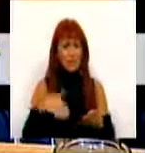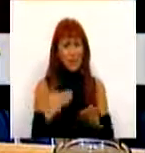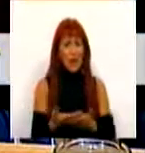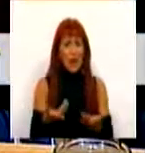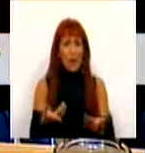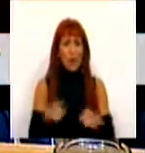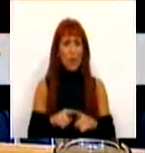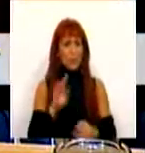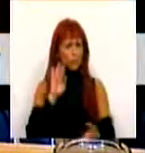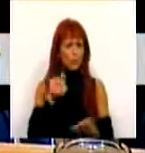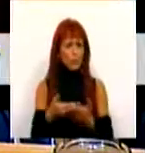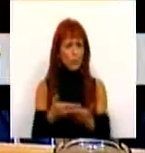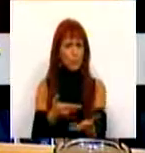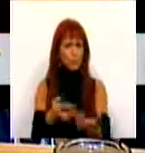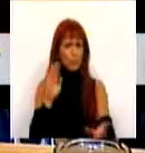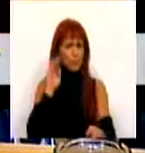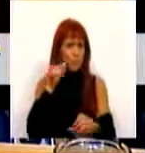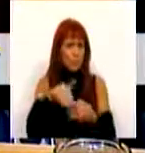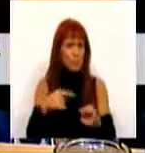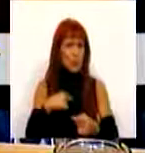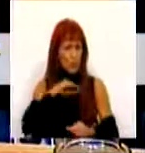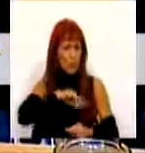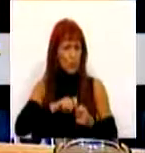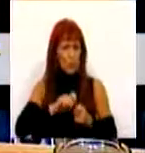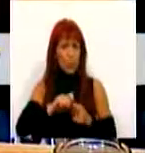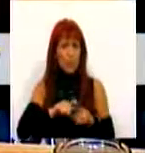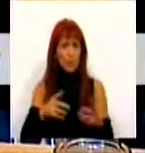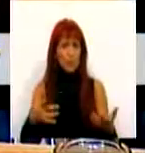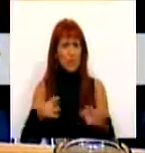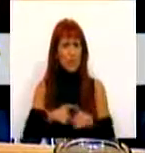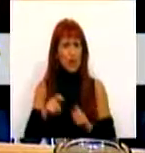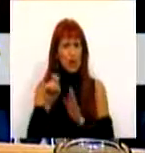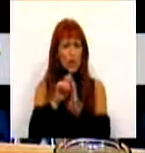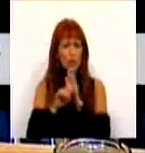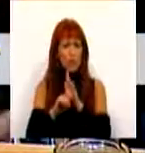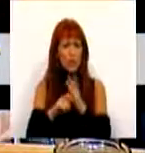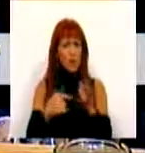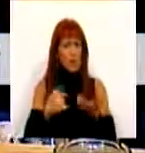disso, consequências remuneratórias e estatutárias